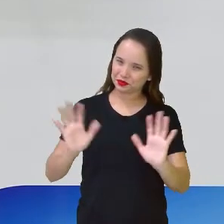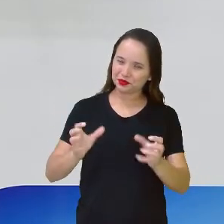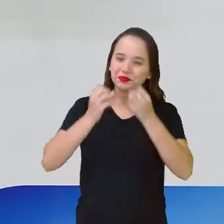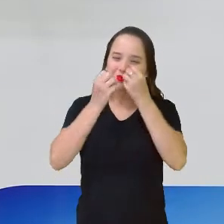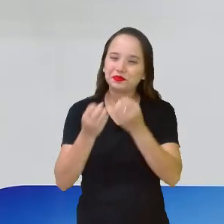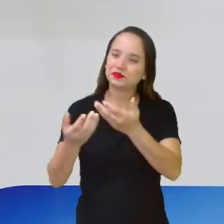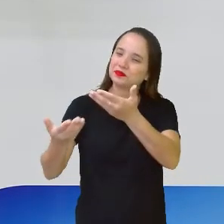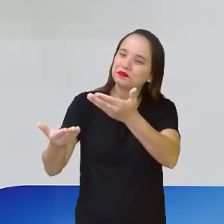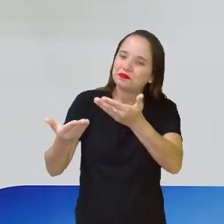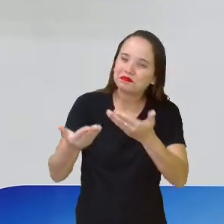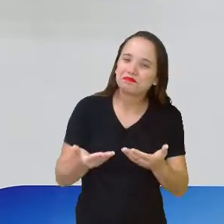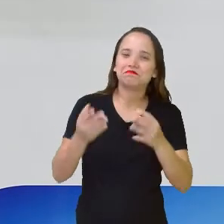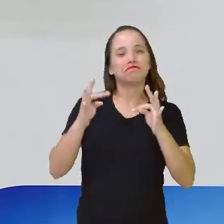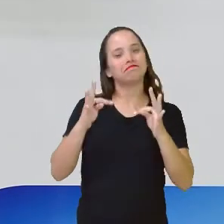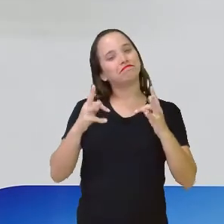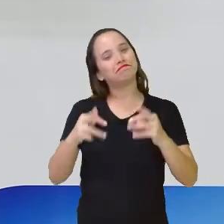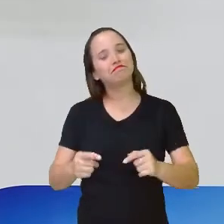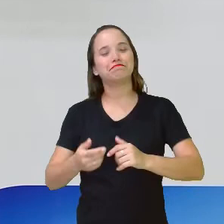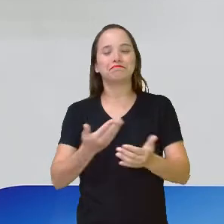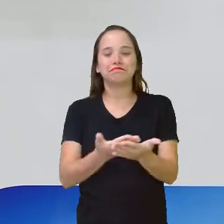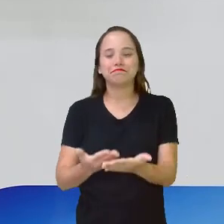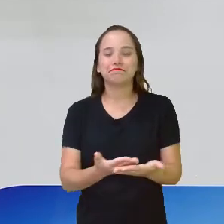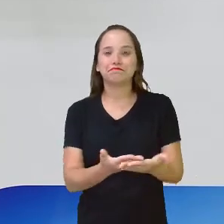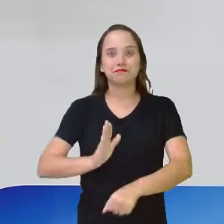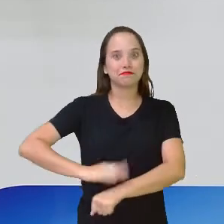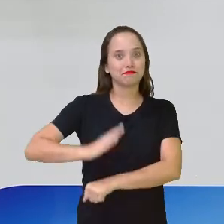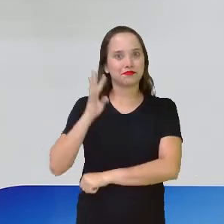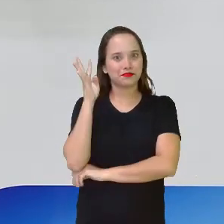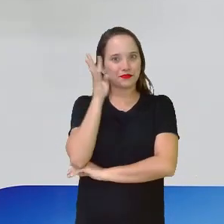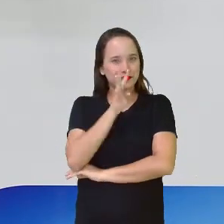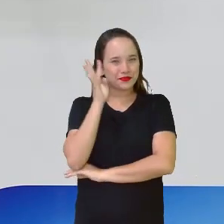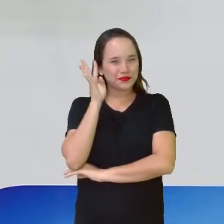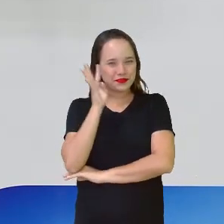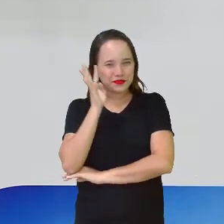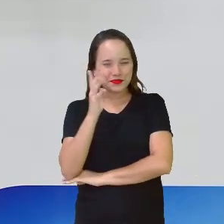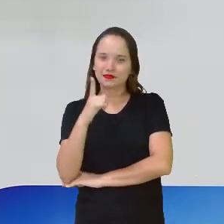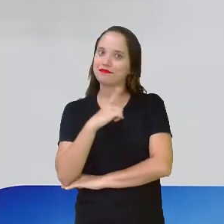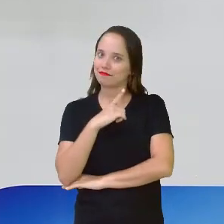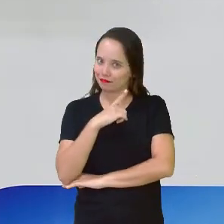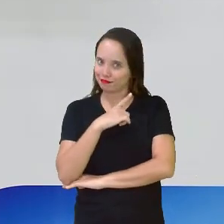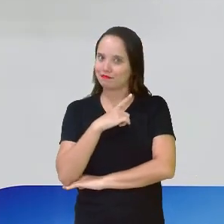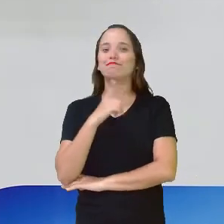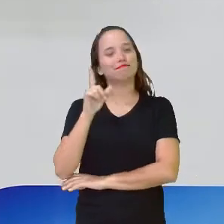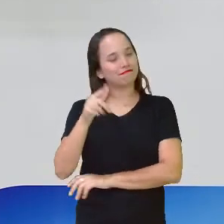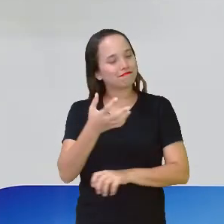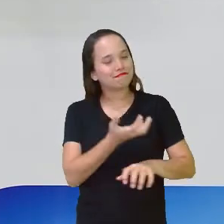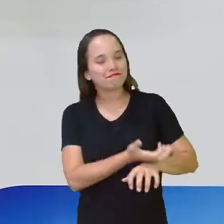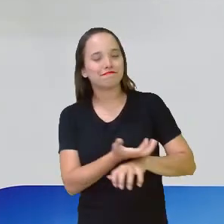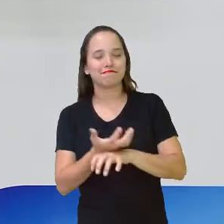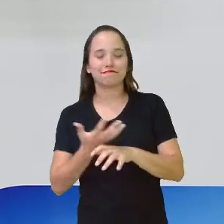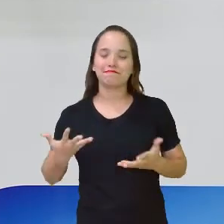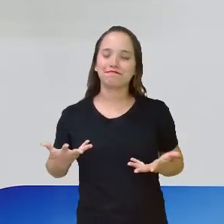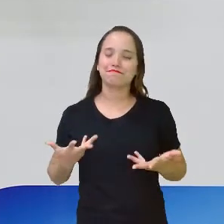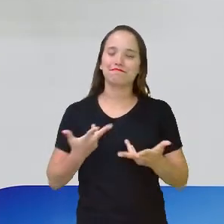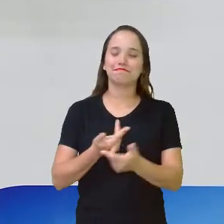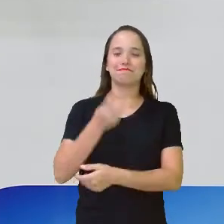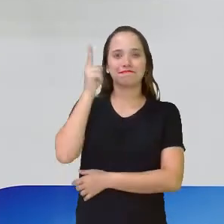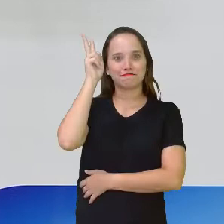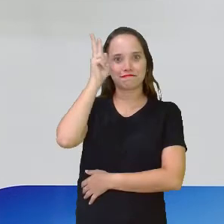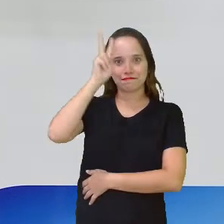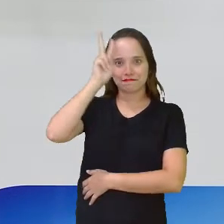pessoal! Bem-vindos, bem-vindas à aula mais bacana que existe, que é uma disciplina fantástica